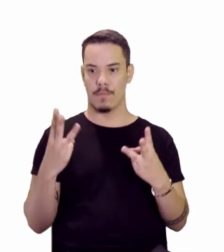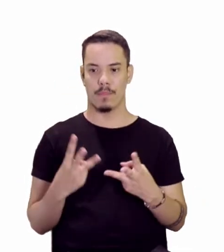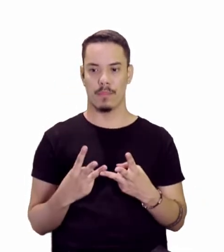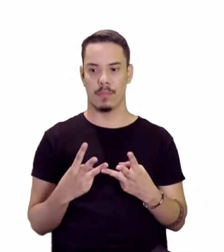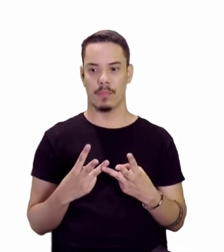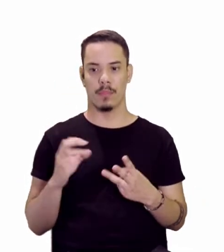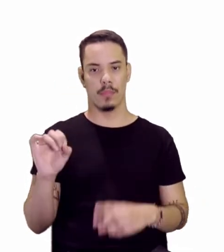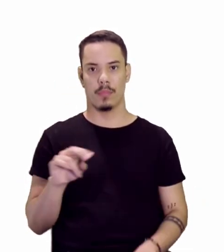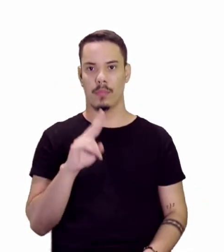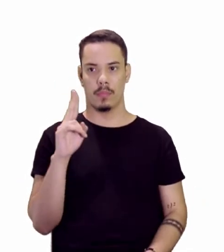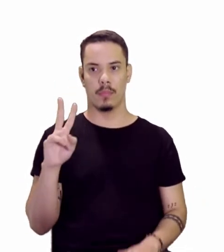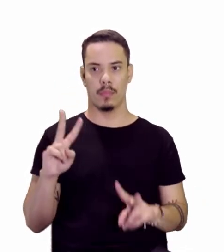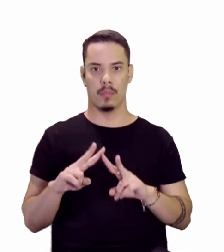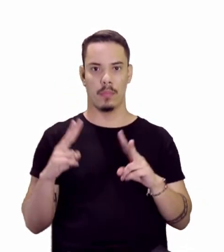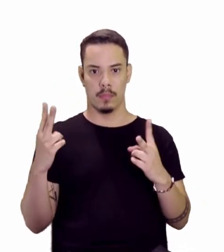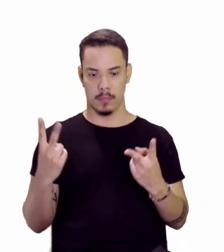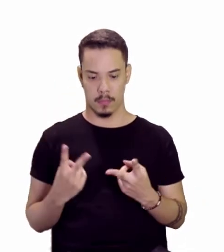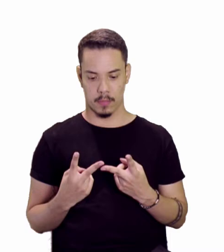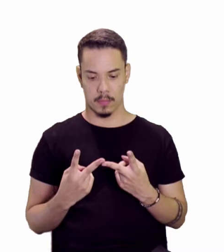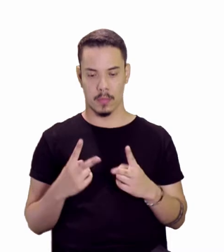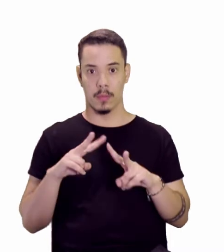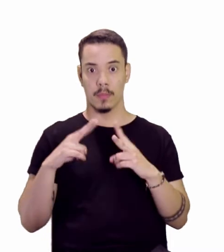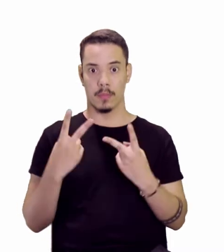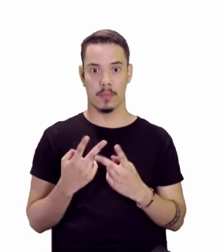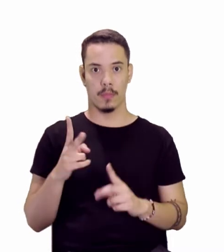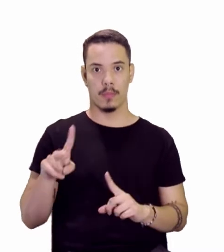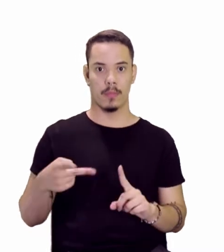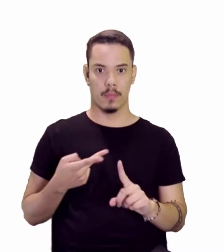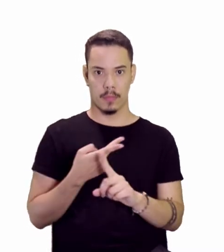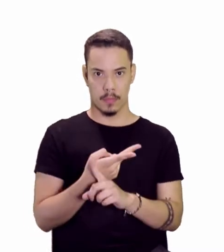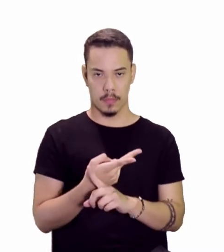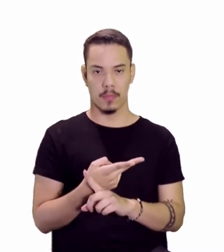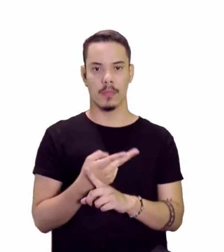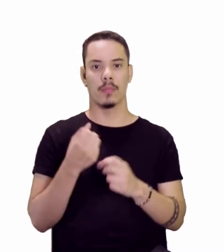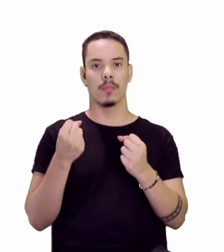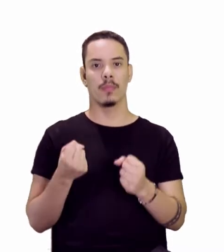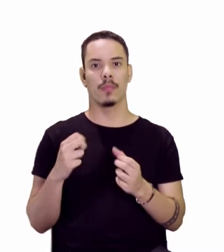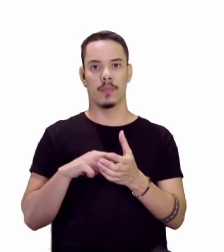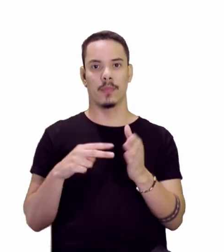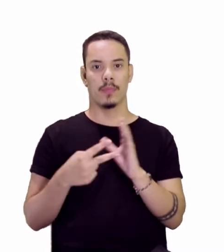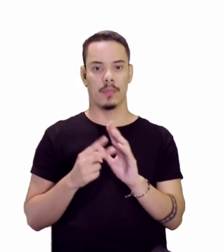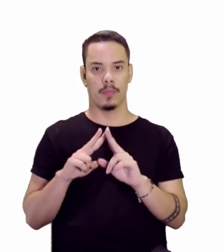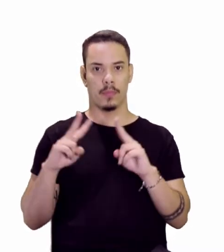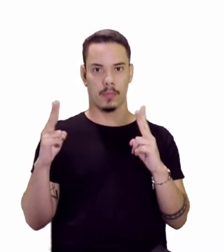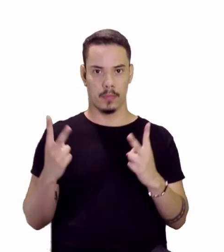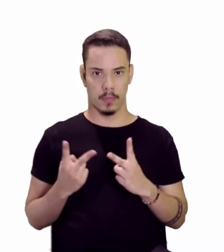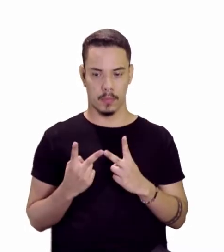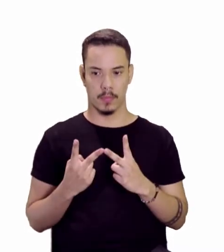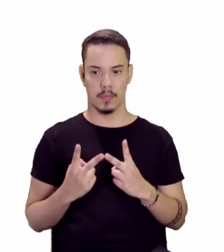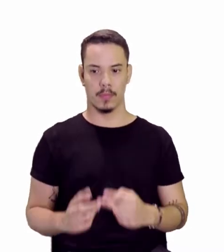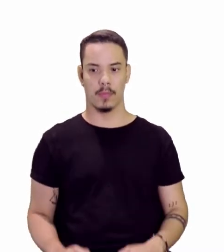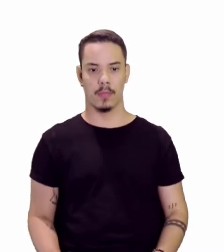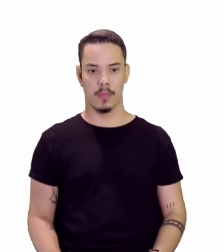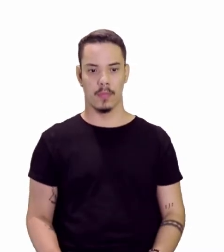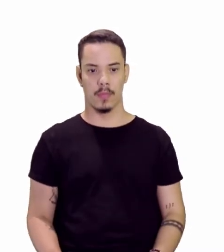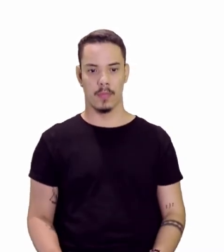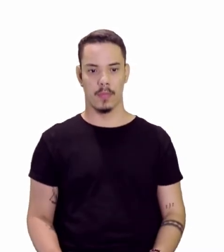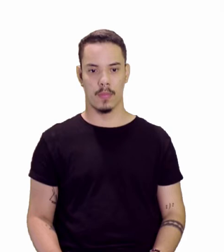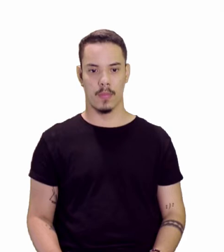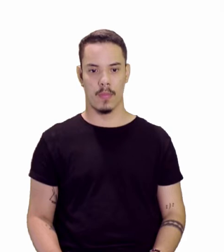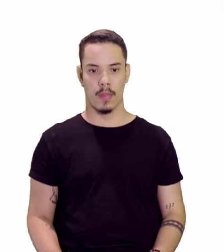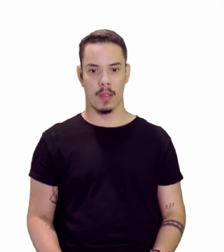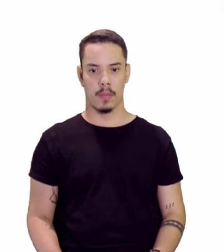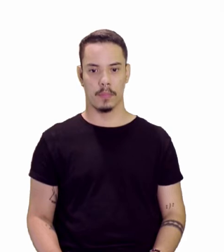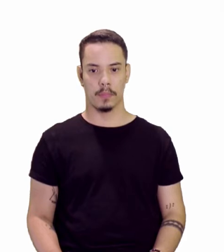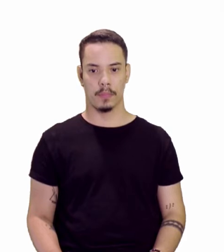ou volume. Falou de volume deslocado, o peso do líquido deve estar a ver com volume. Exatamente. Né? E ali, olha só,